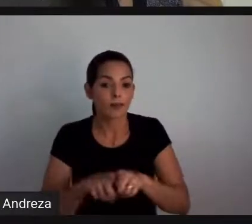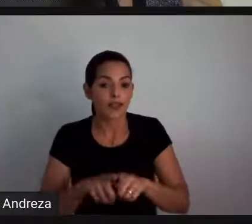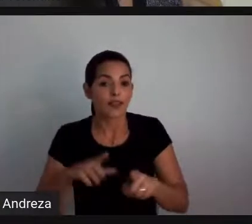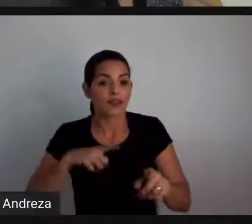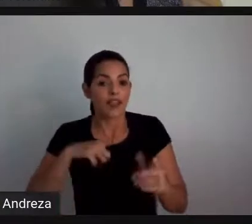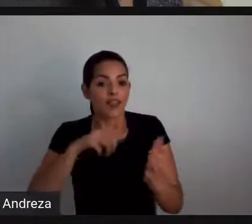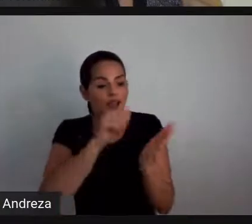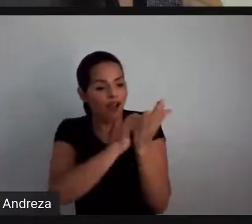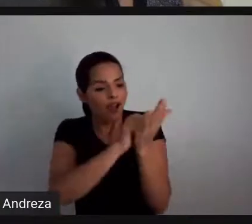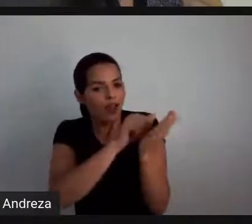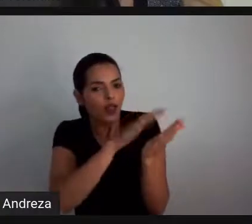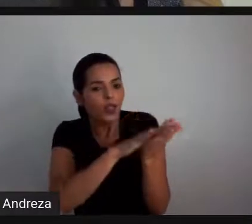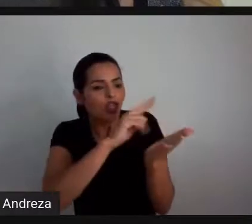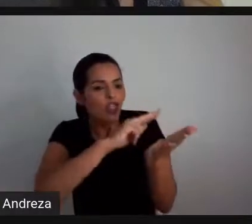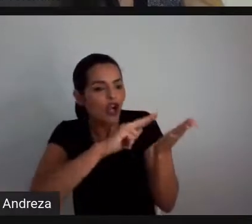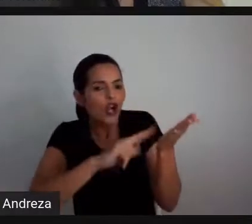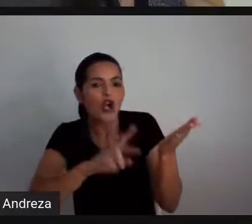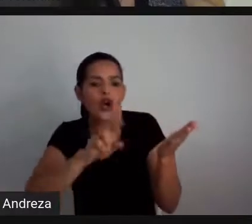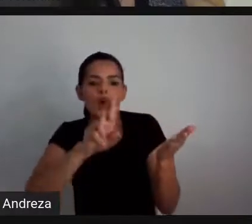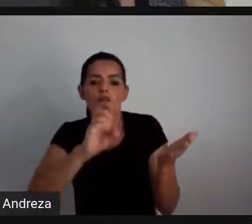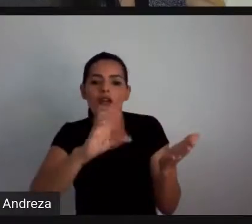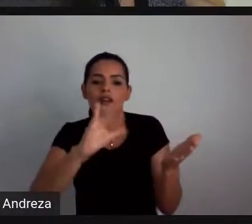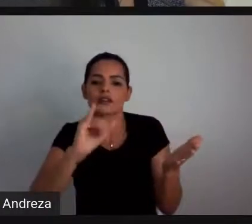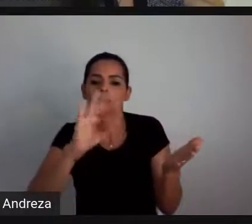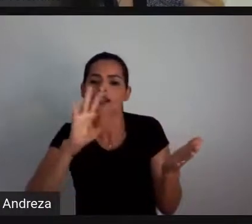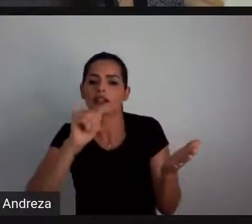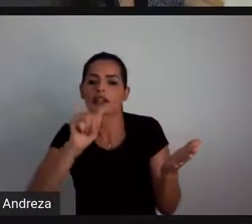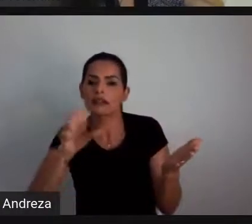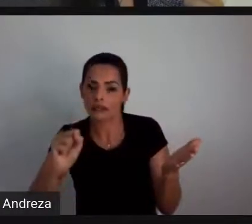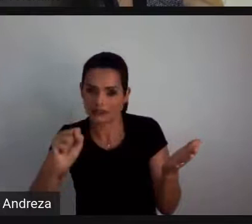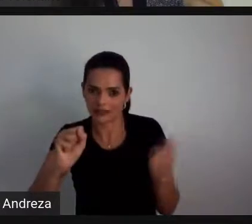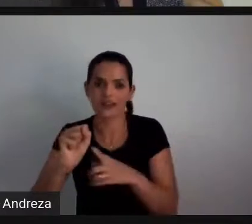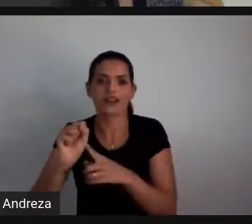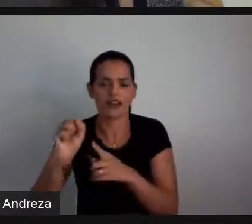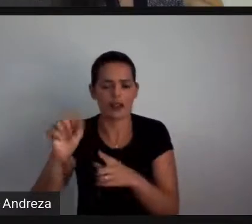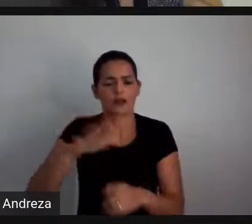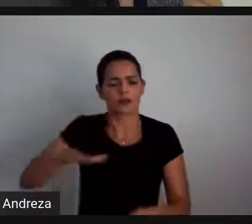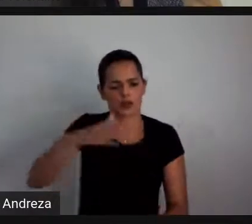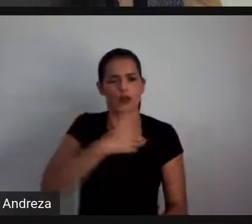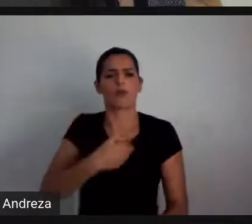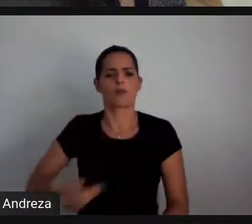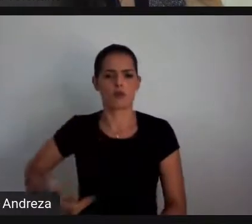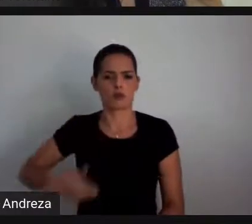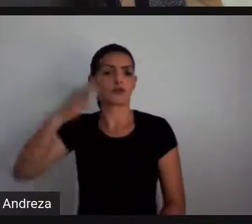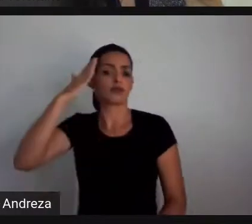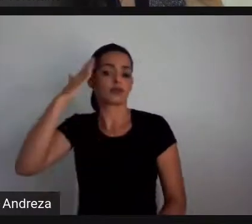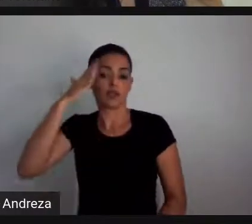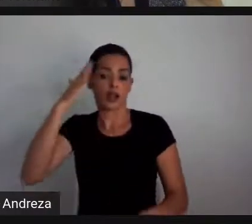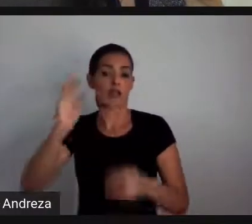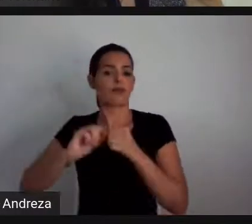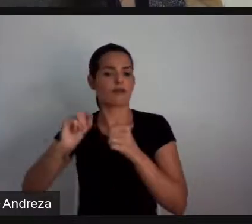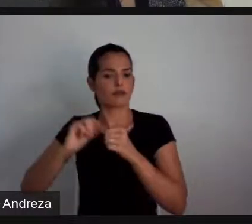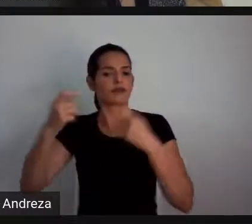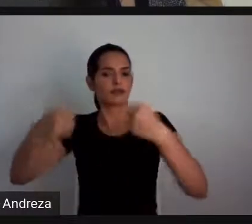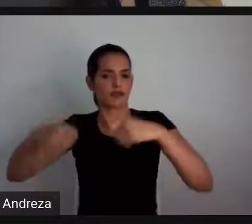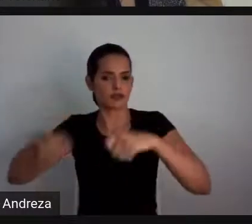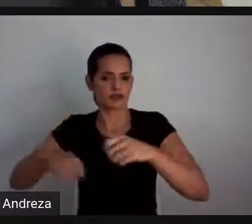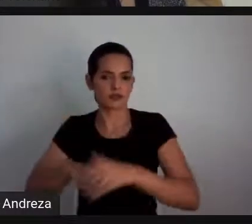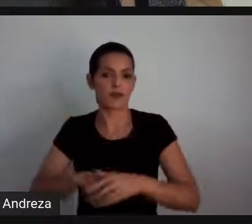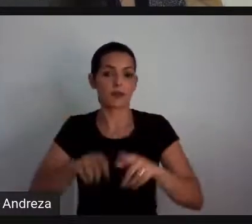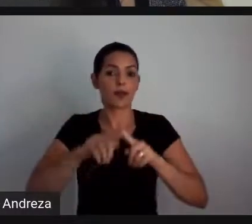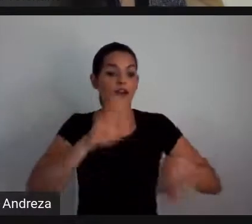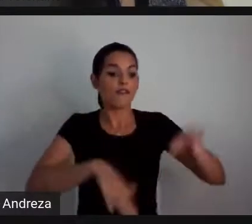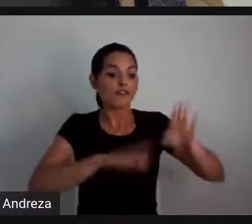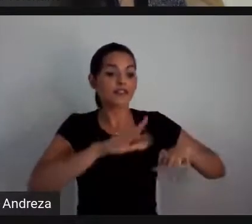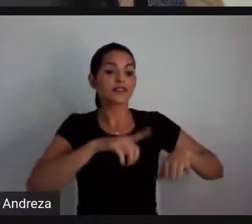receitas, né? Muita gente tem isso muito claro, principalmente servidor público, mas para algumas pessoas que têm algumas fontes de receita que são